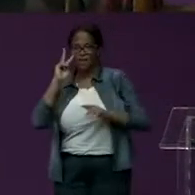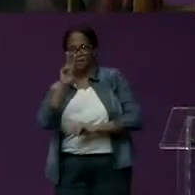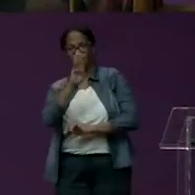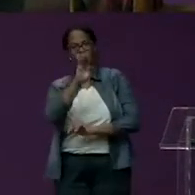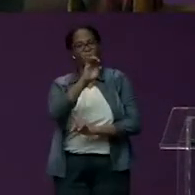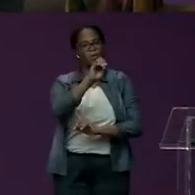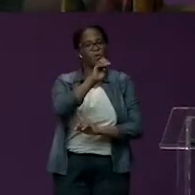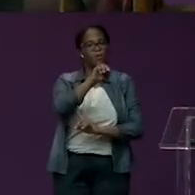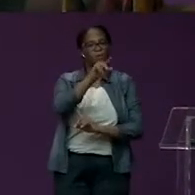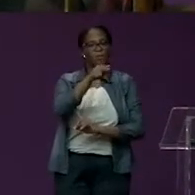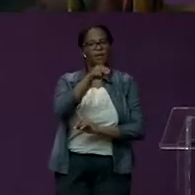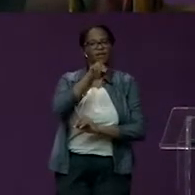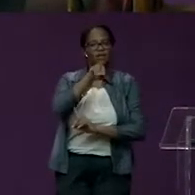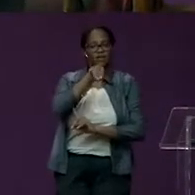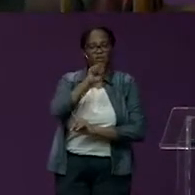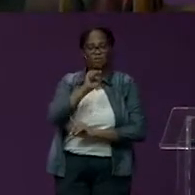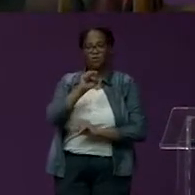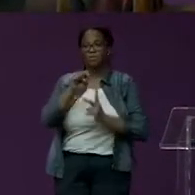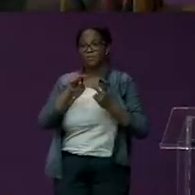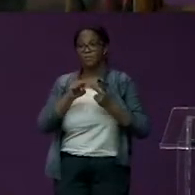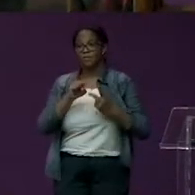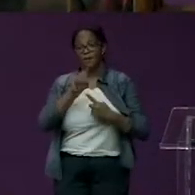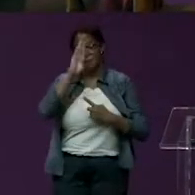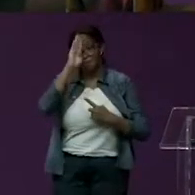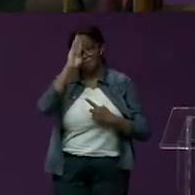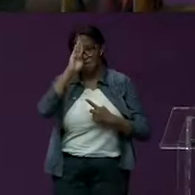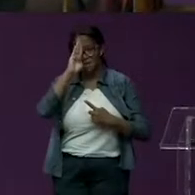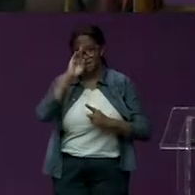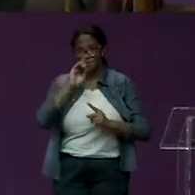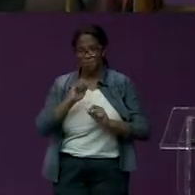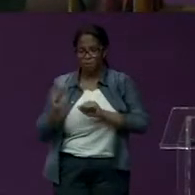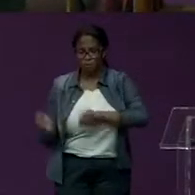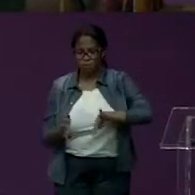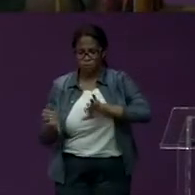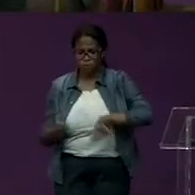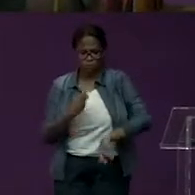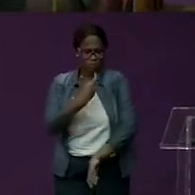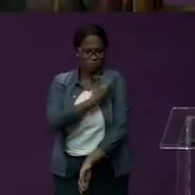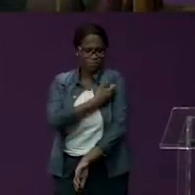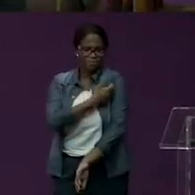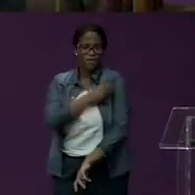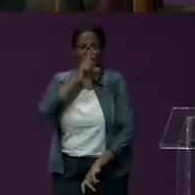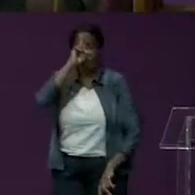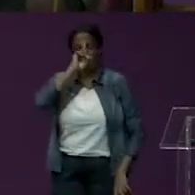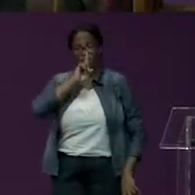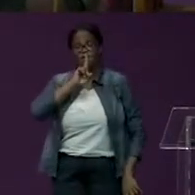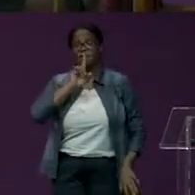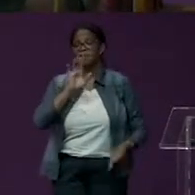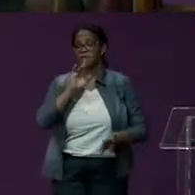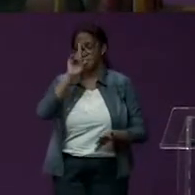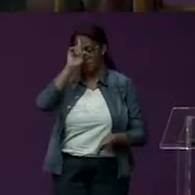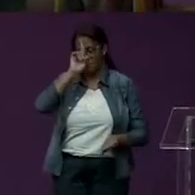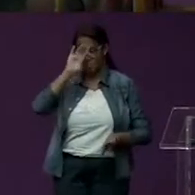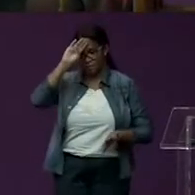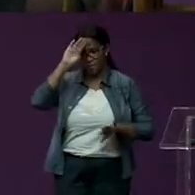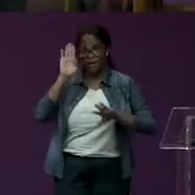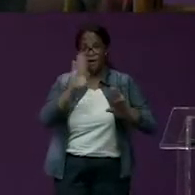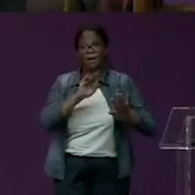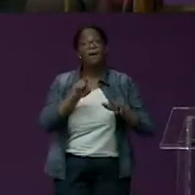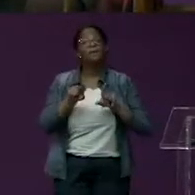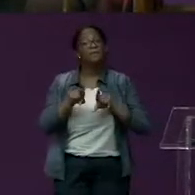Manguinhos, produtor, principal produtor da febre amarela, Bio Manguinhos também está desenvolvendo o